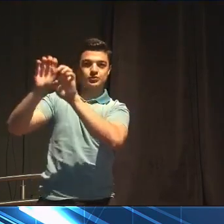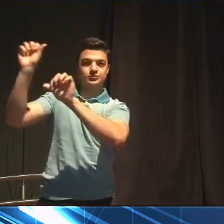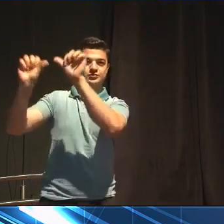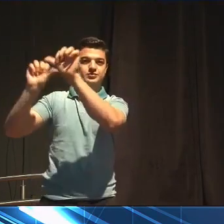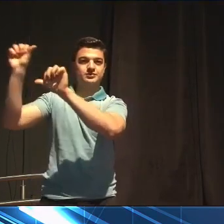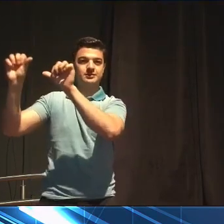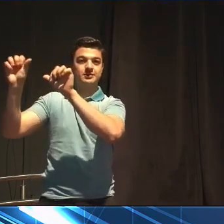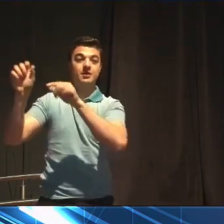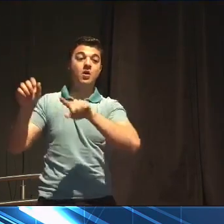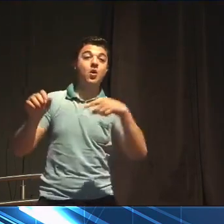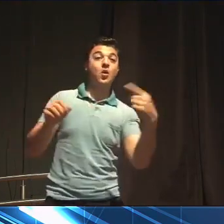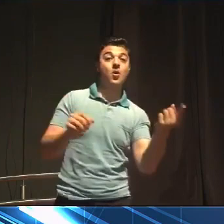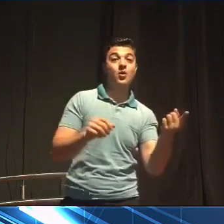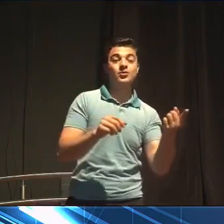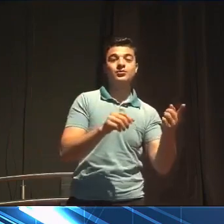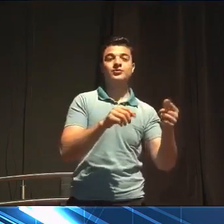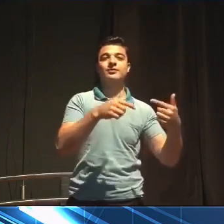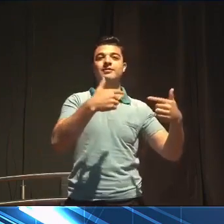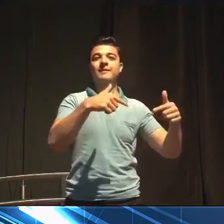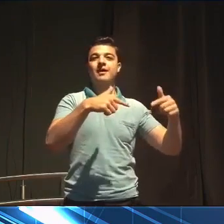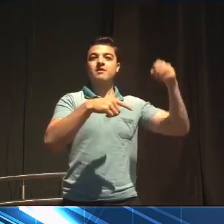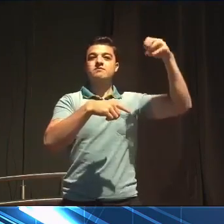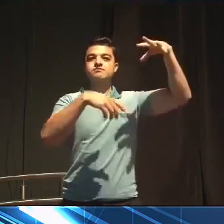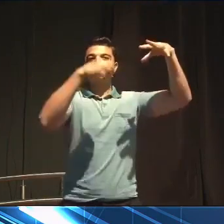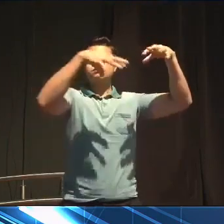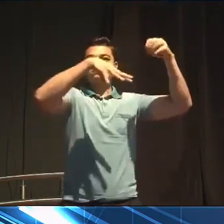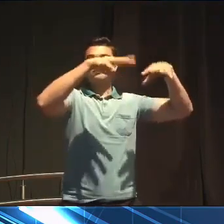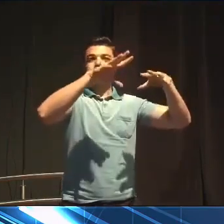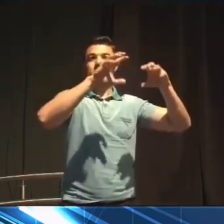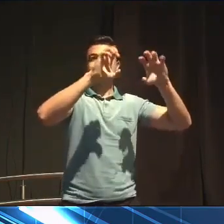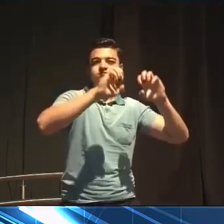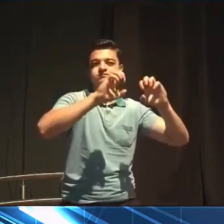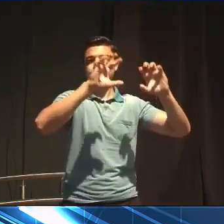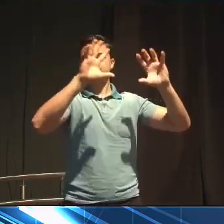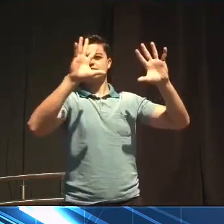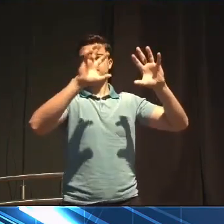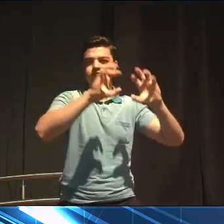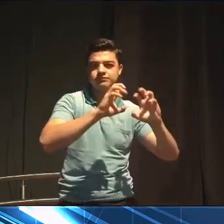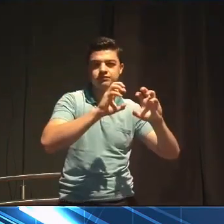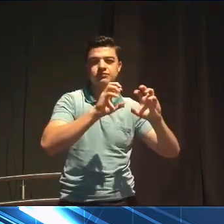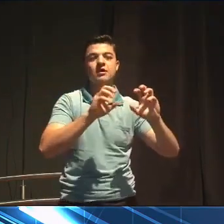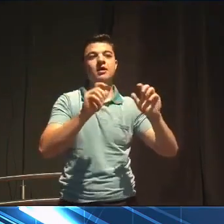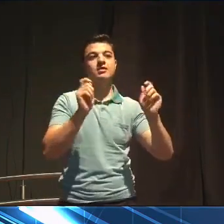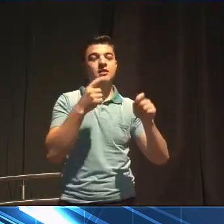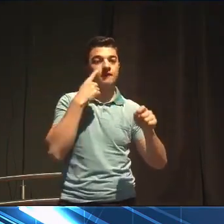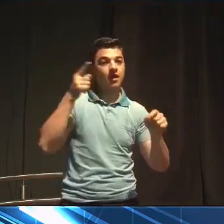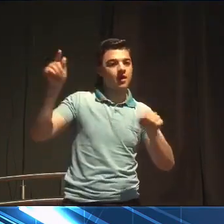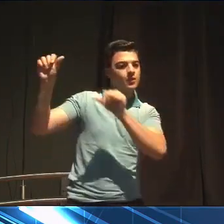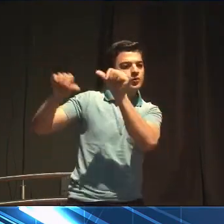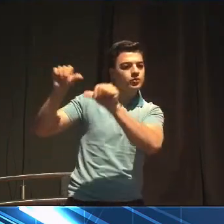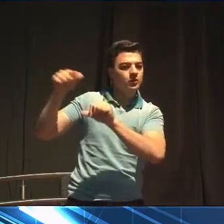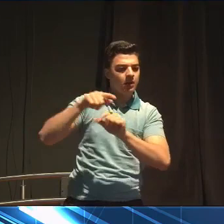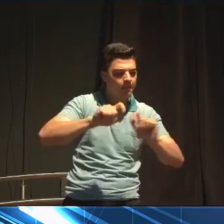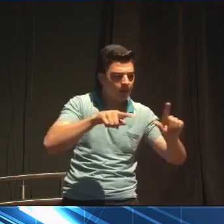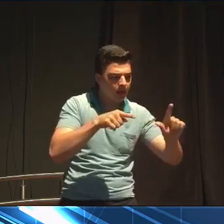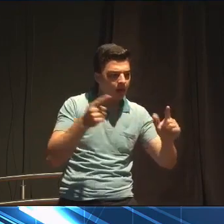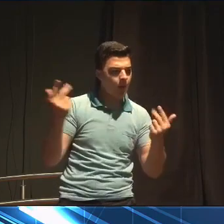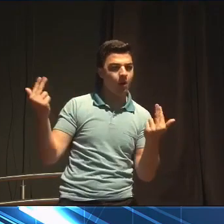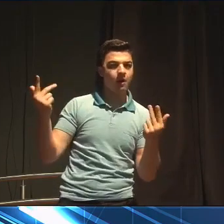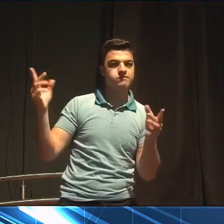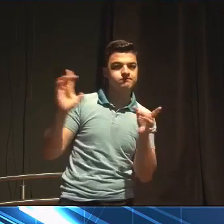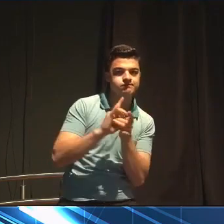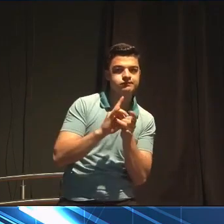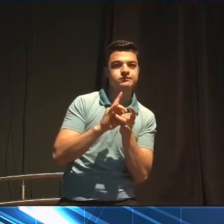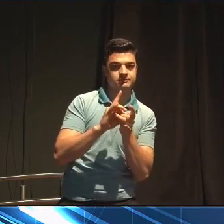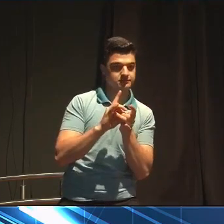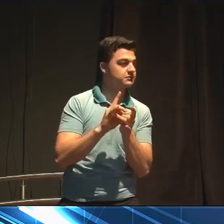com a iluminação e a textura, consegue ver o impacto, tá. No mundo real, sem ter o Omniverse, cada vez que esse